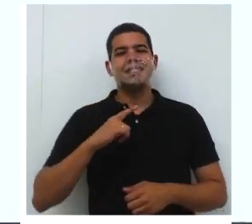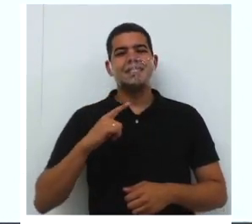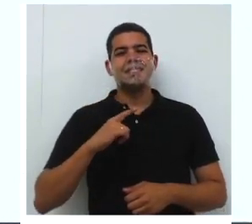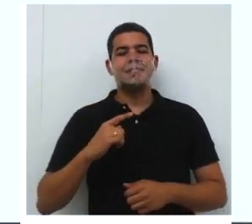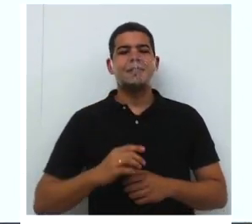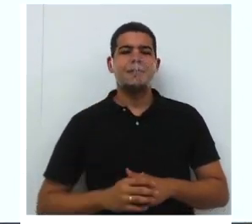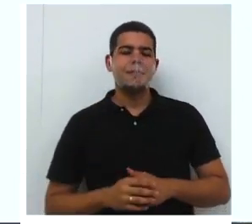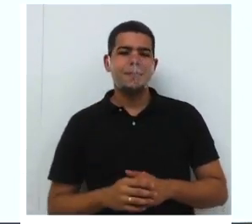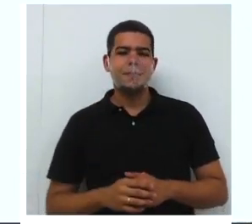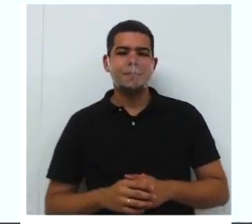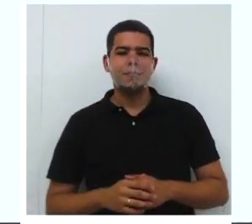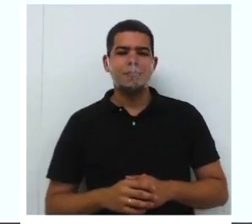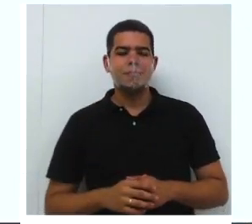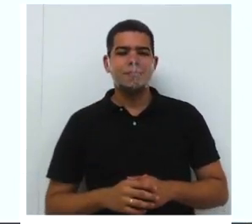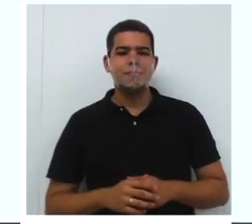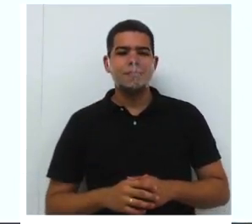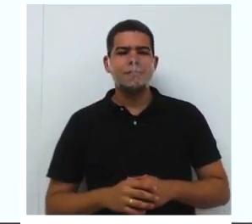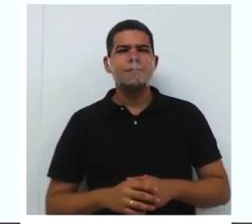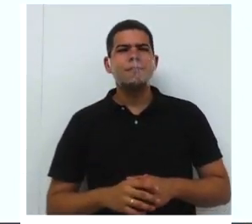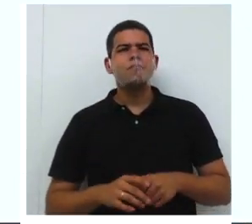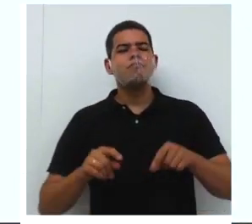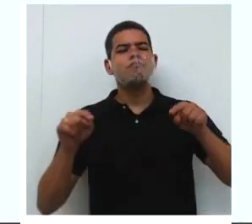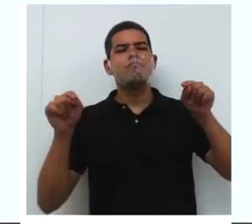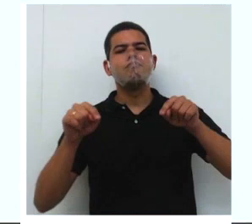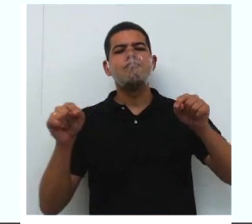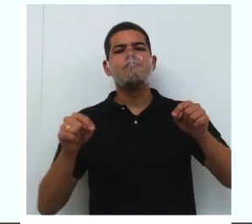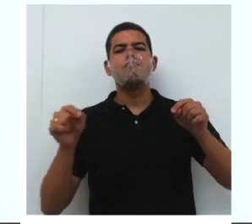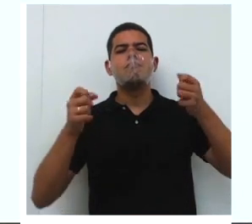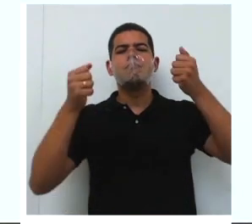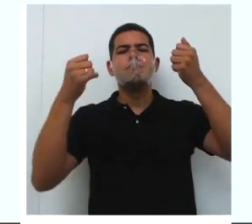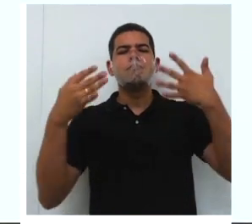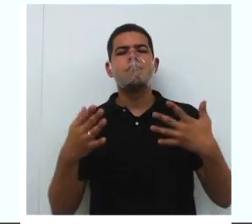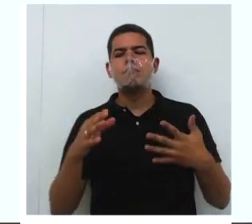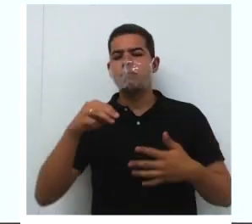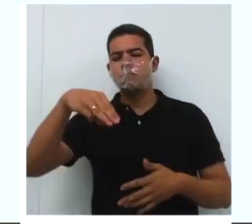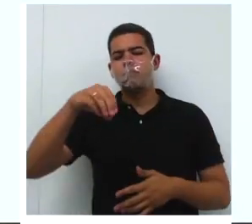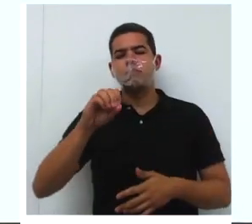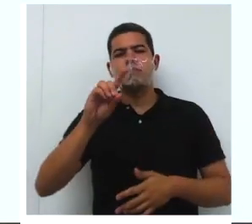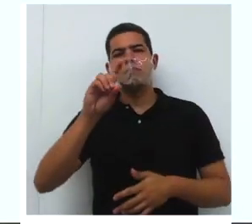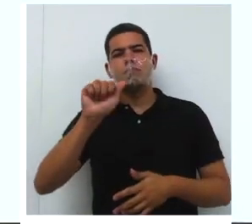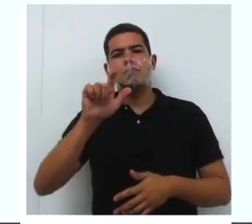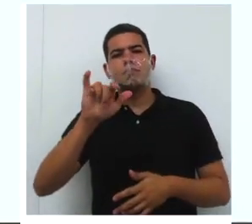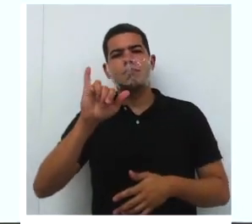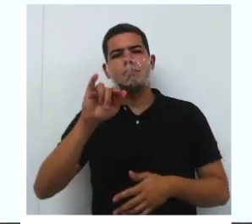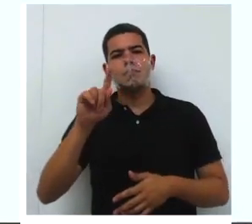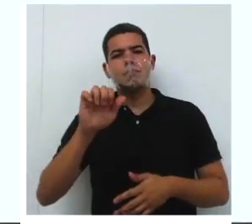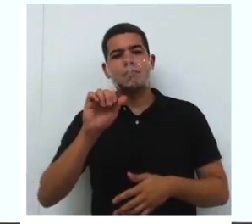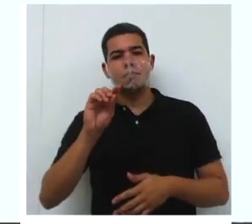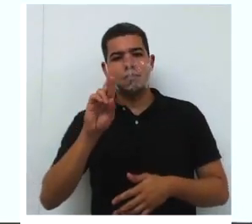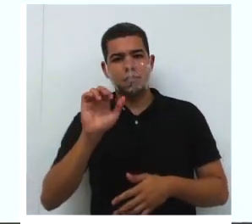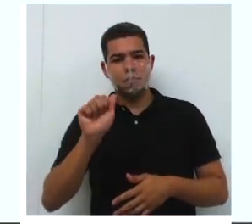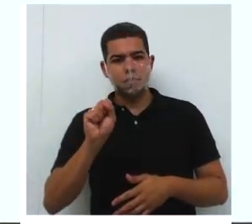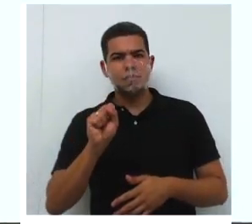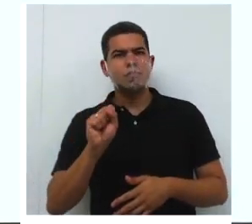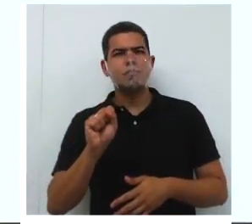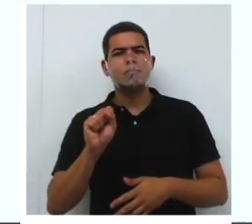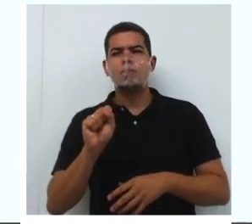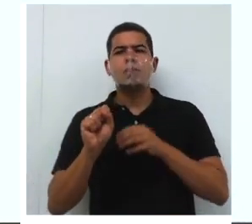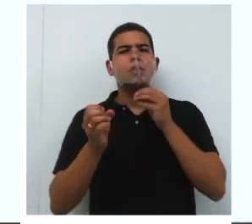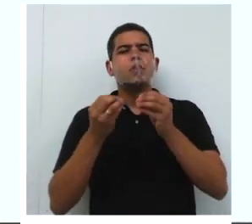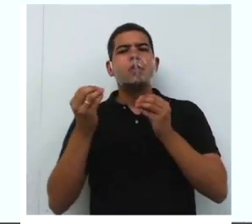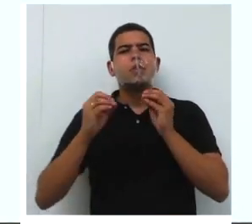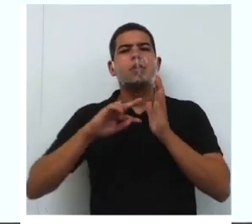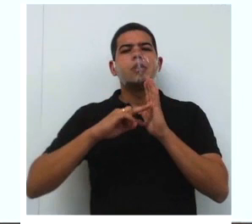Restauração. Nosso tema de hoje vão ser as expressões modalizadoras. Vamos a seguir ver